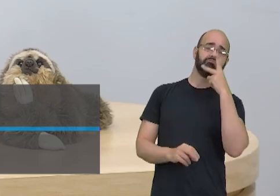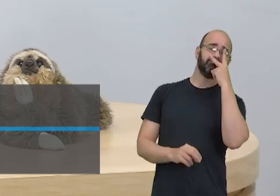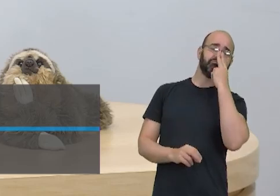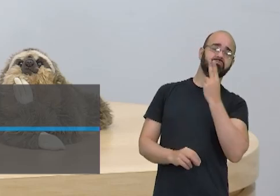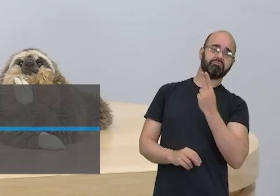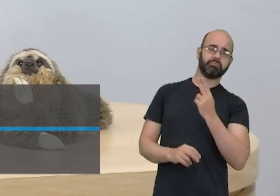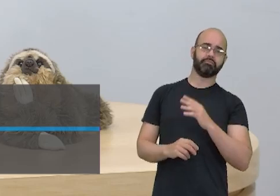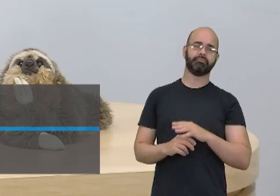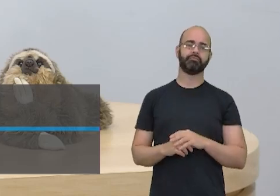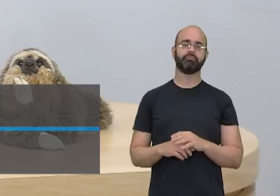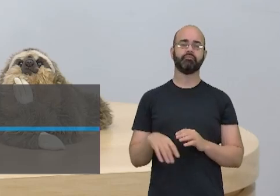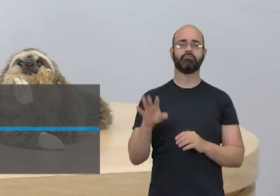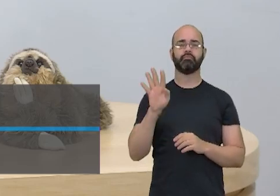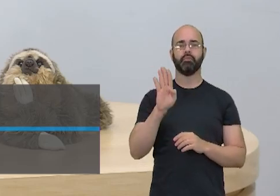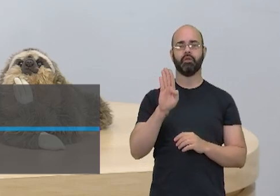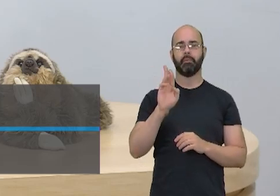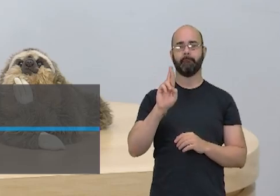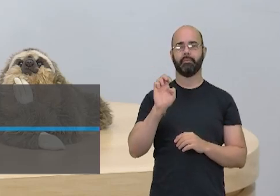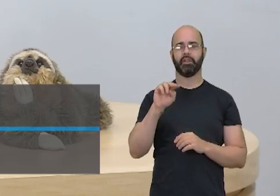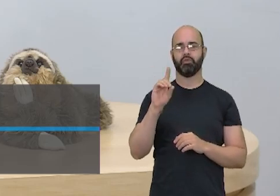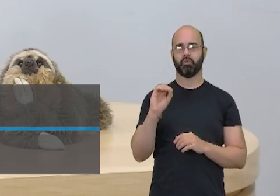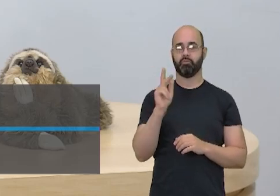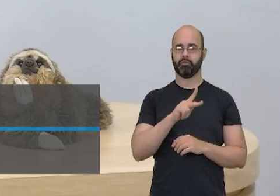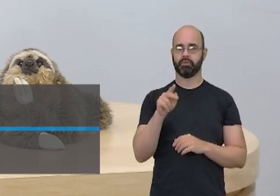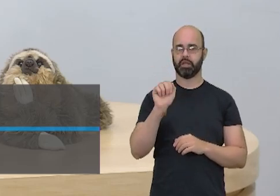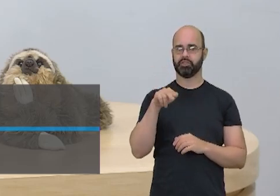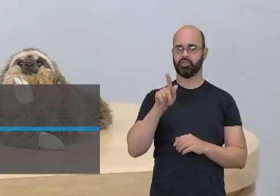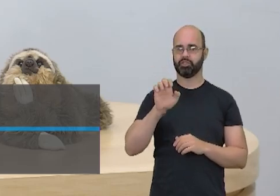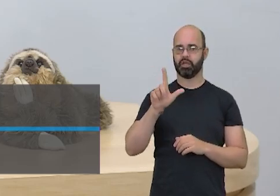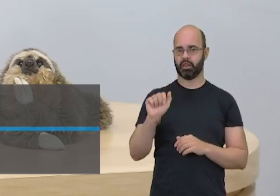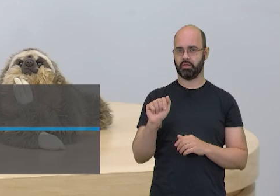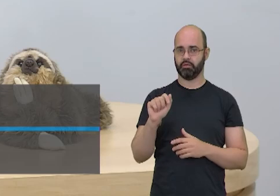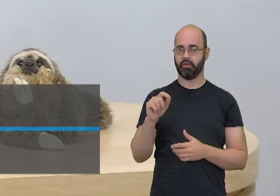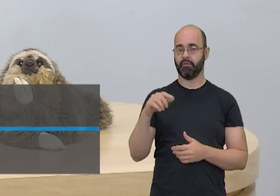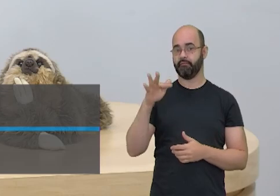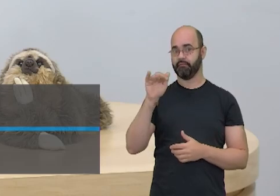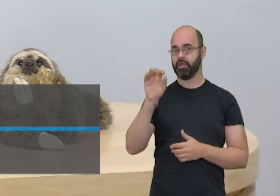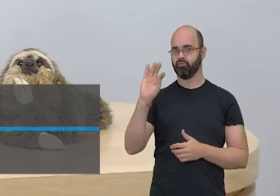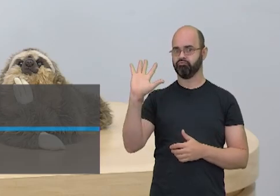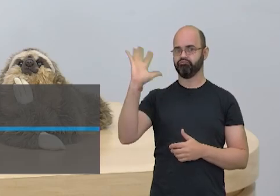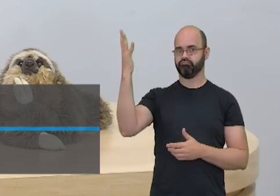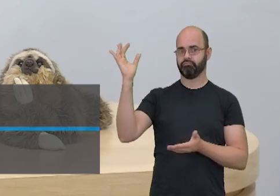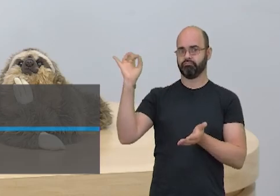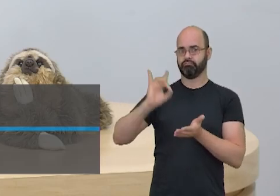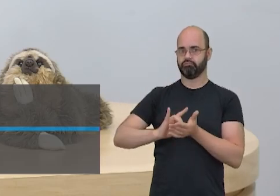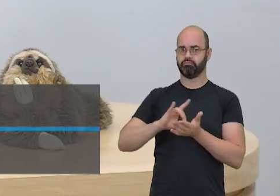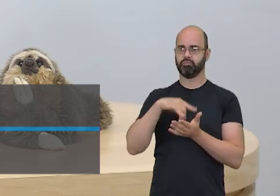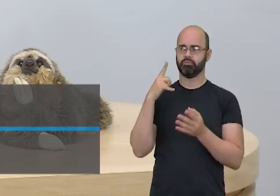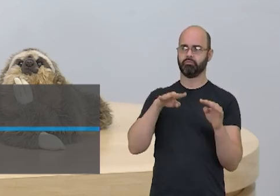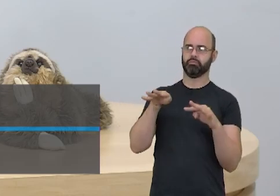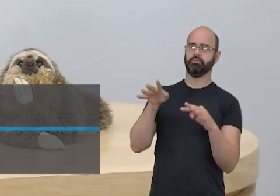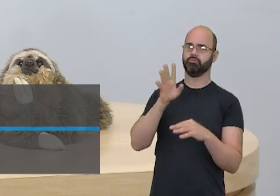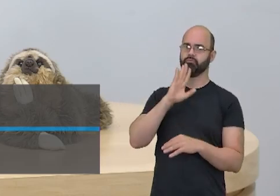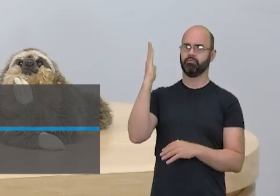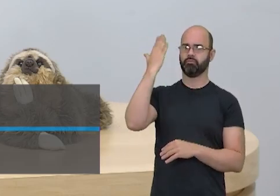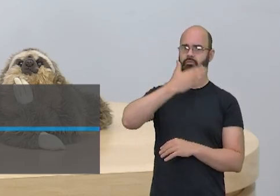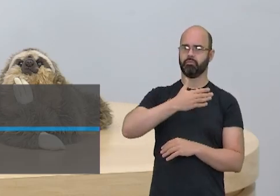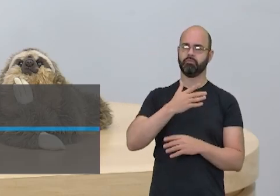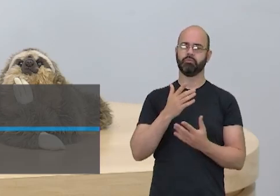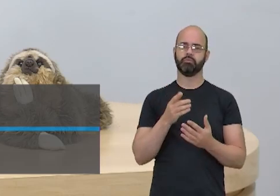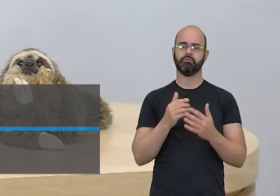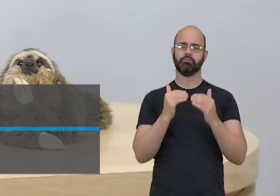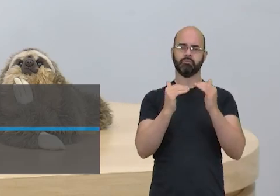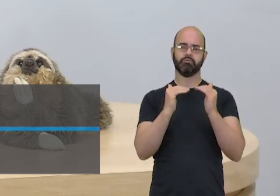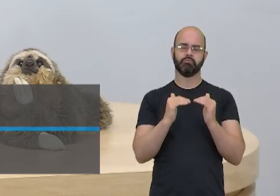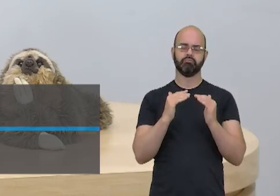Brendo, da Proângela: o fato é algo comprovado, real. Acho que todos estão indo na...